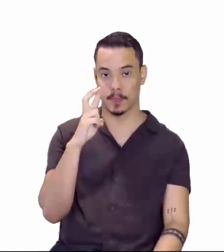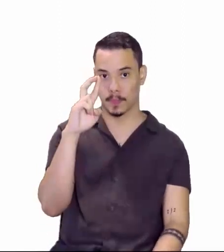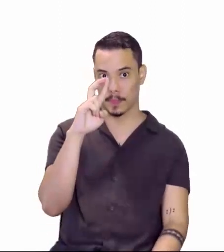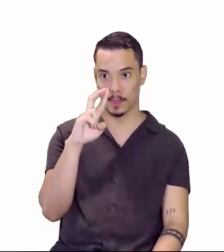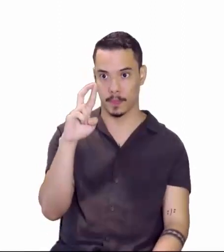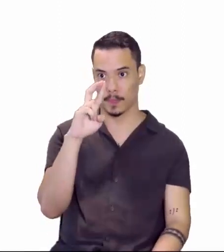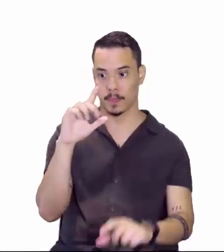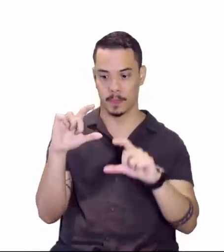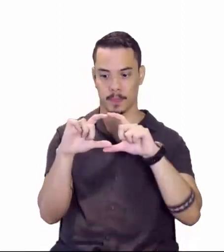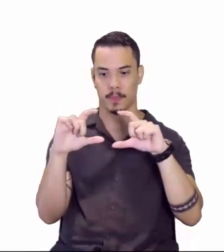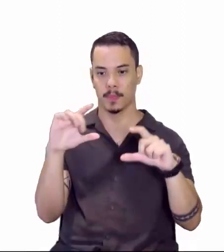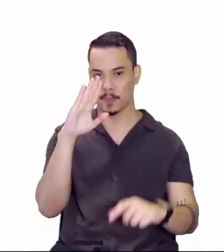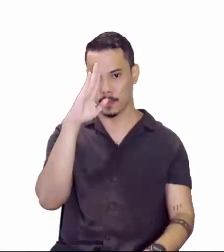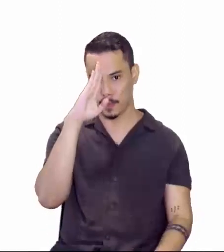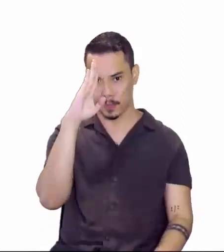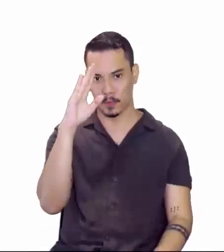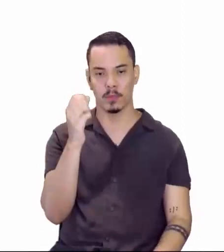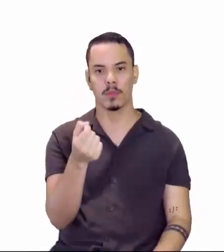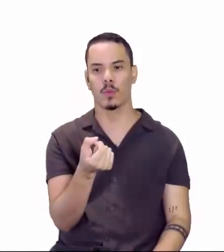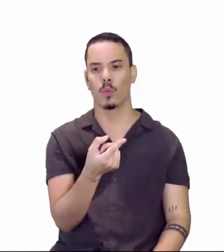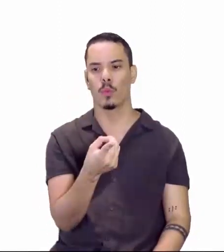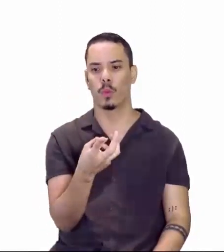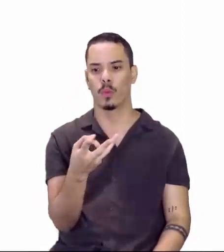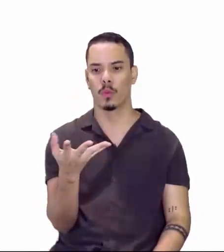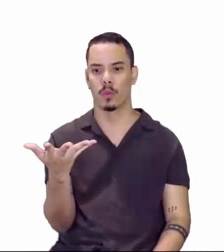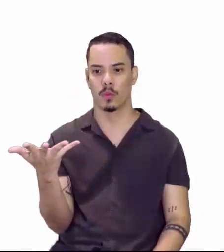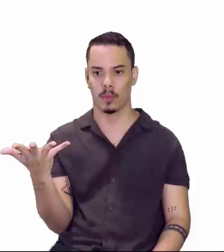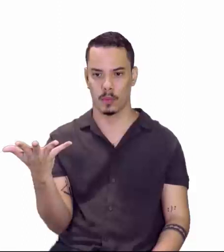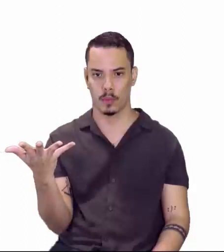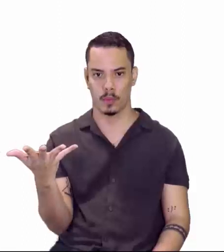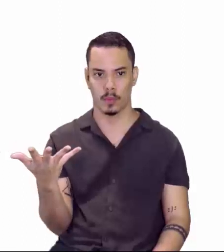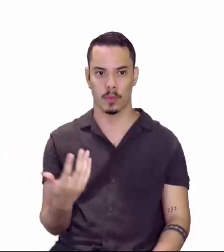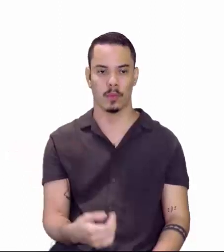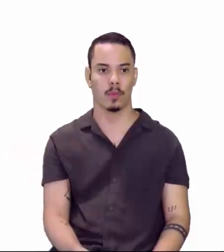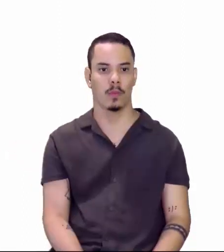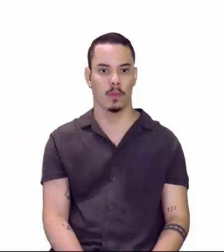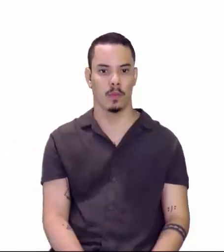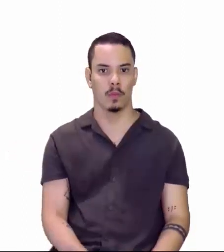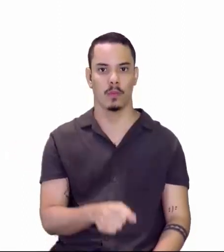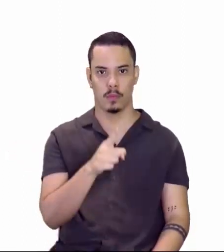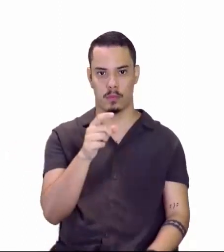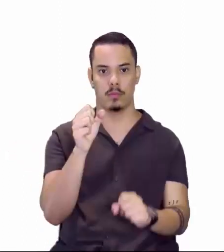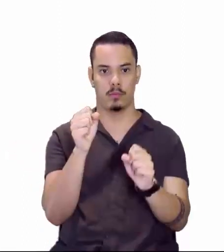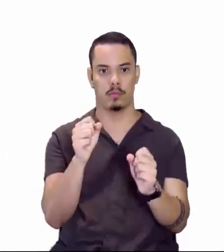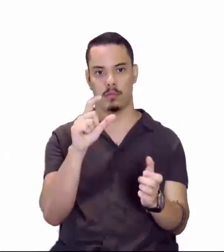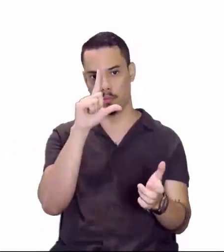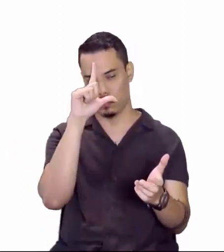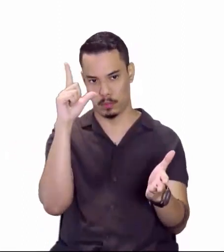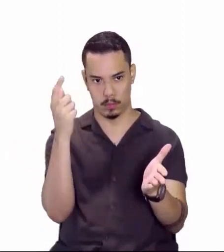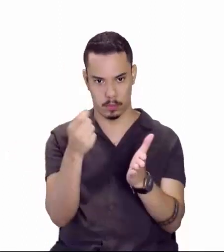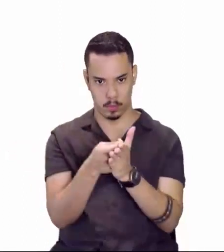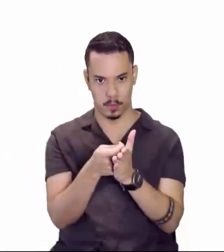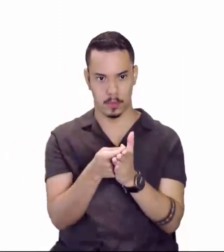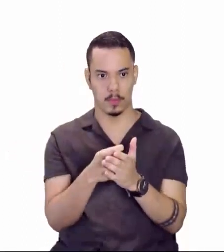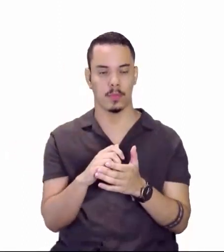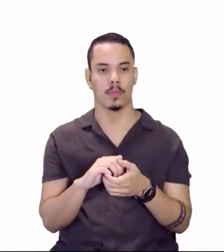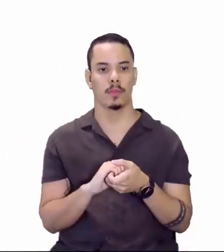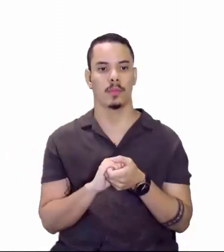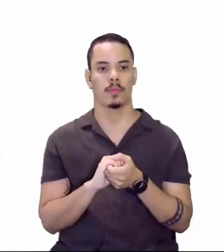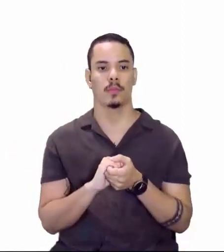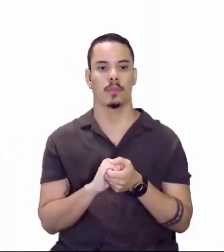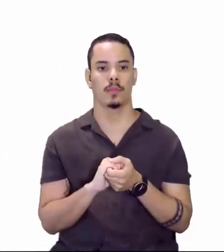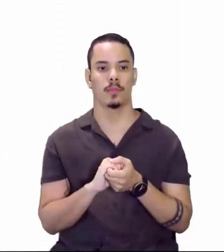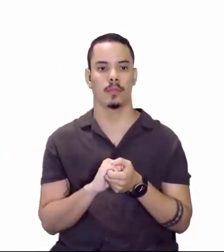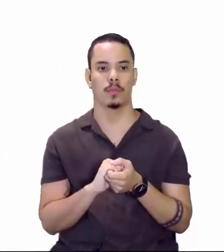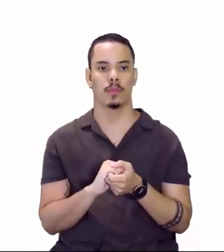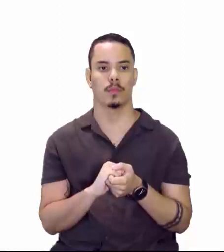enunciado, quantos elétrons em cada camada, você pode afirmar: esse elemento químico está